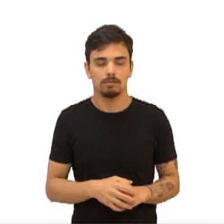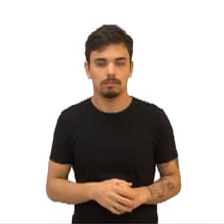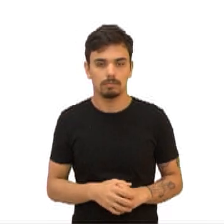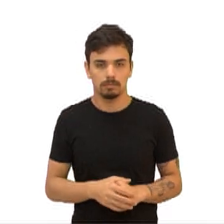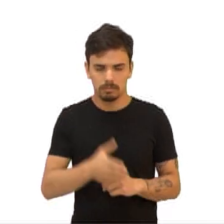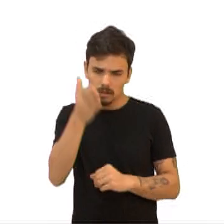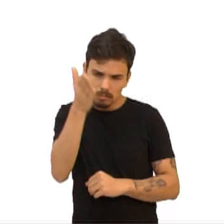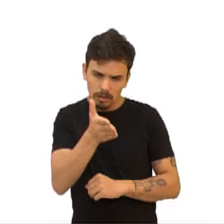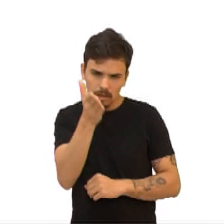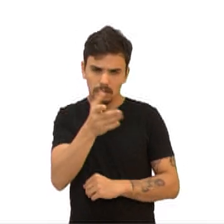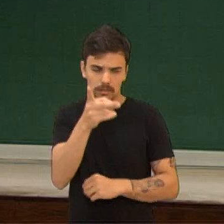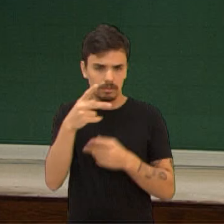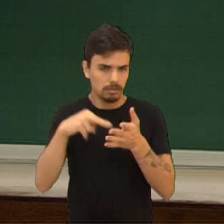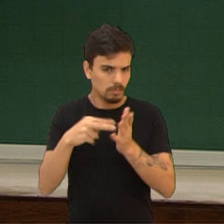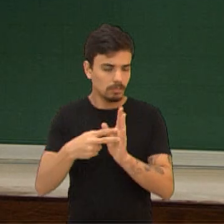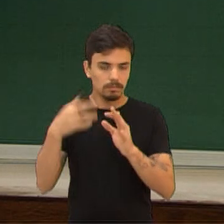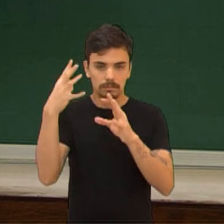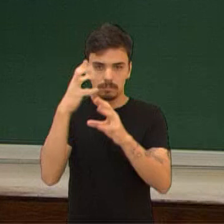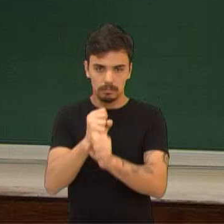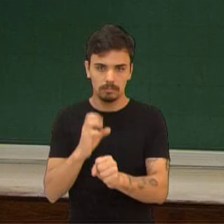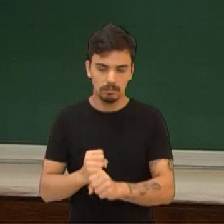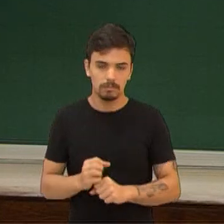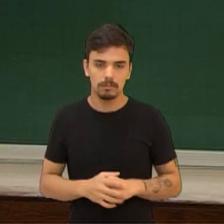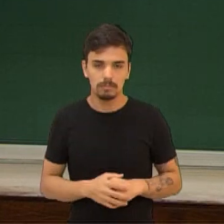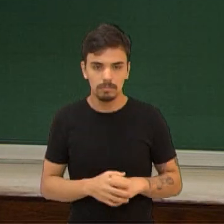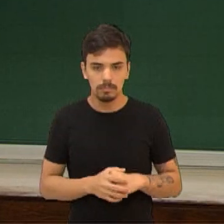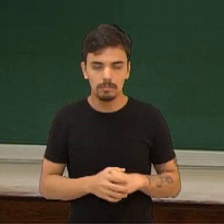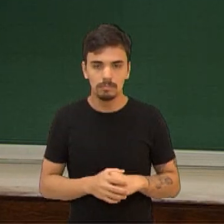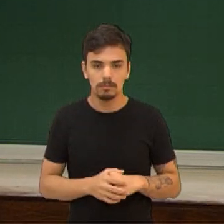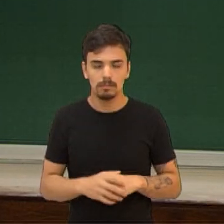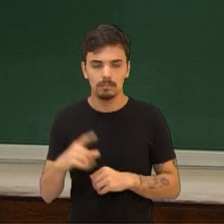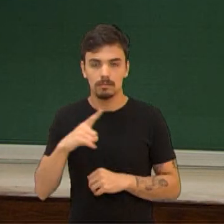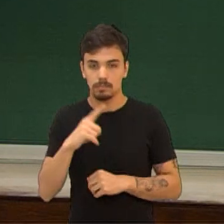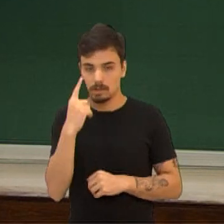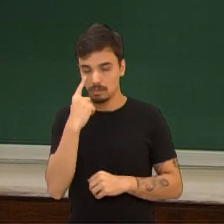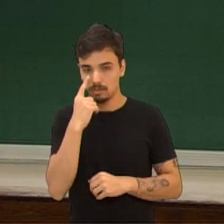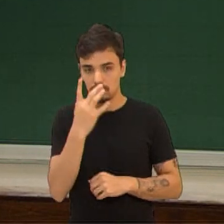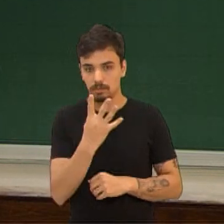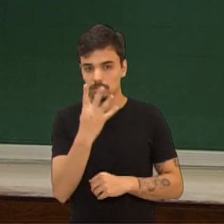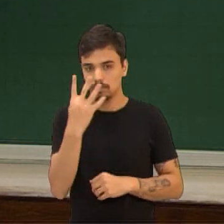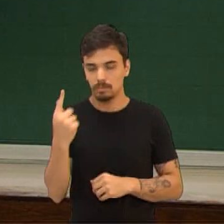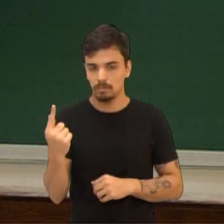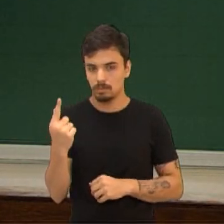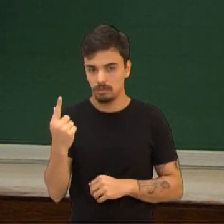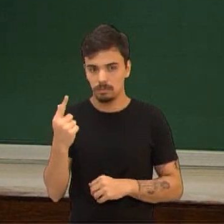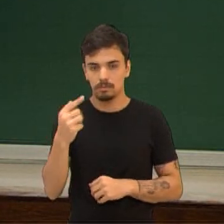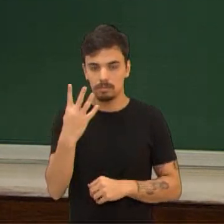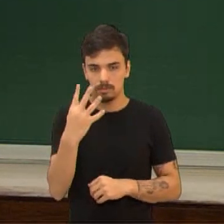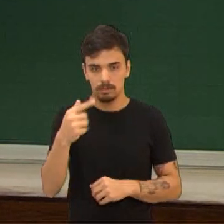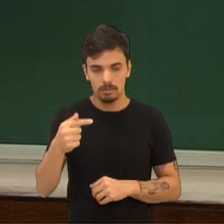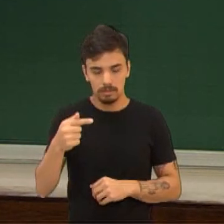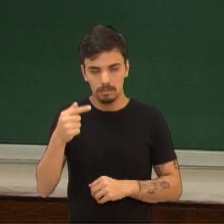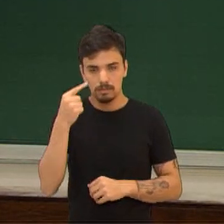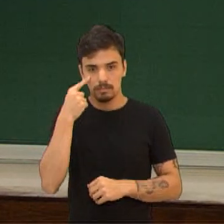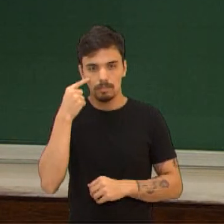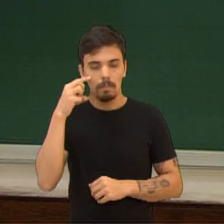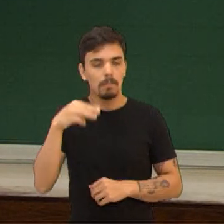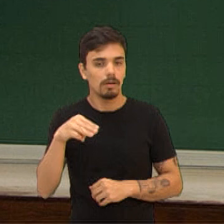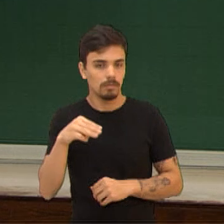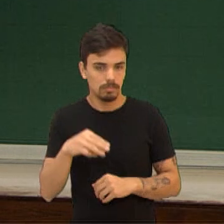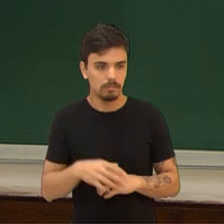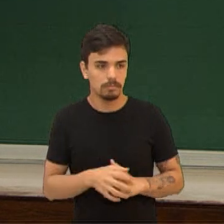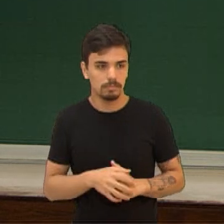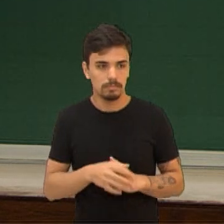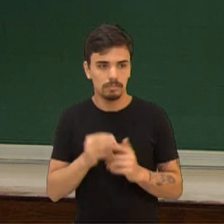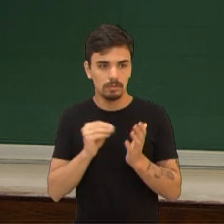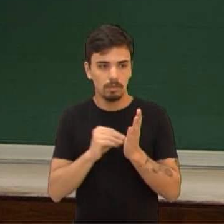paralelo, ok? Então, olha só, C equivalente vai ser 47 micro, que é microfaraday. Então, micro é uma unidade comum, então eu coloco aqui o